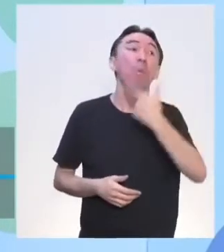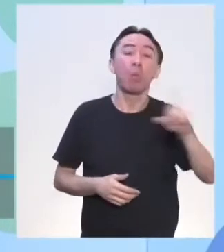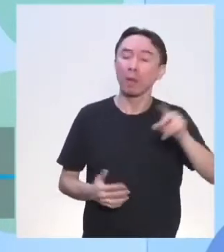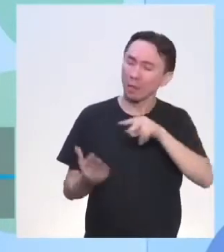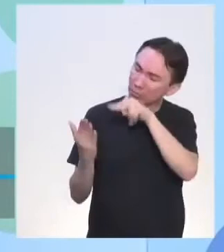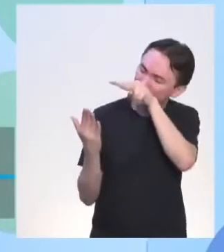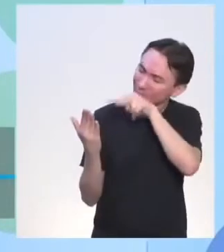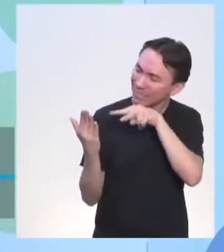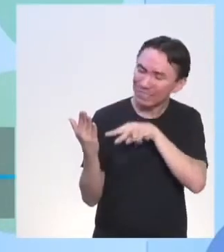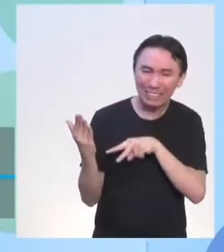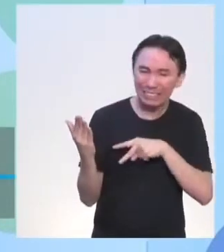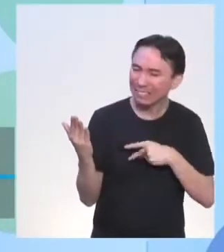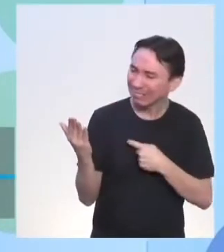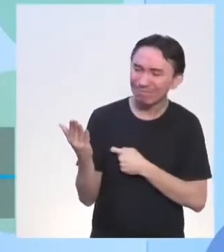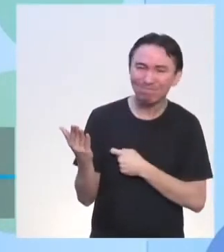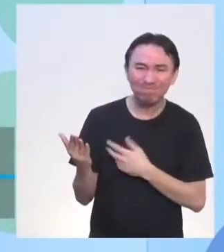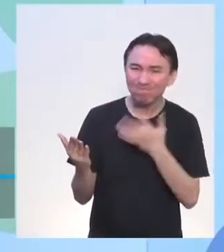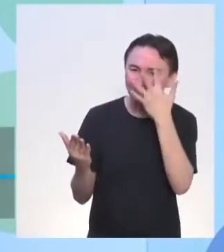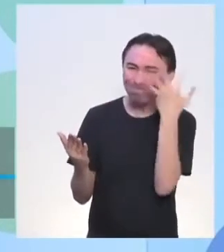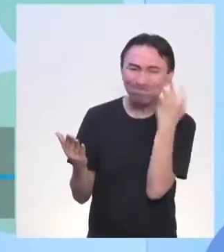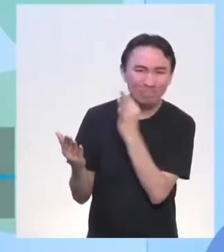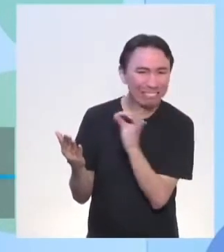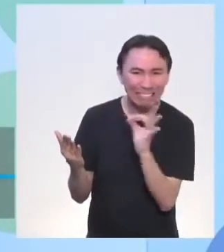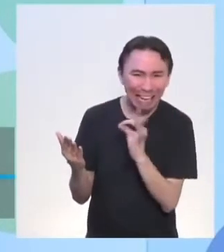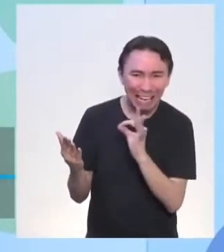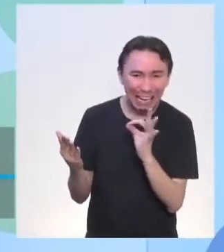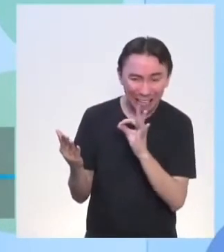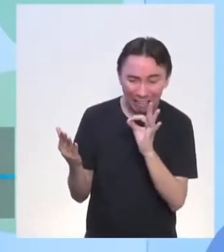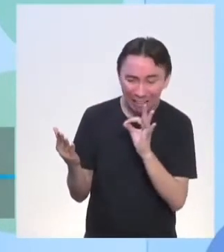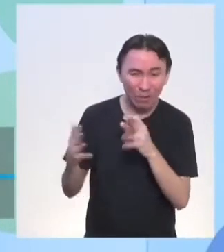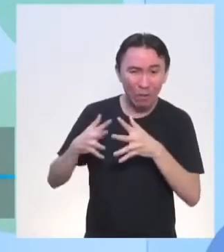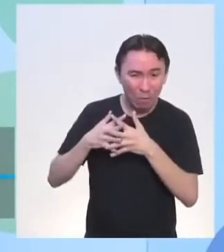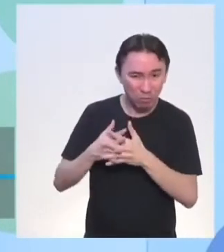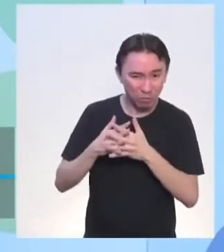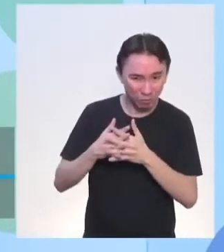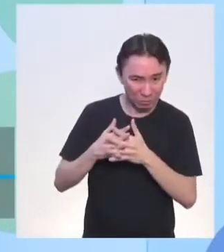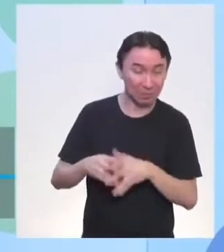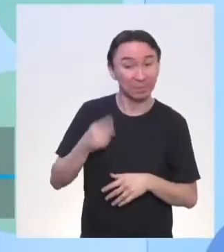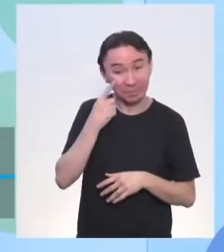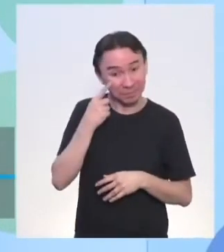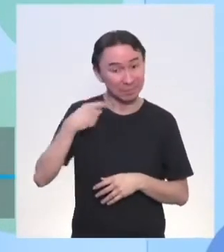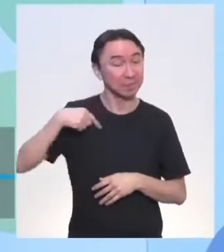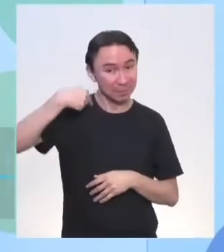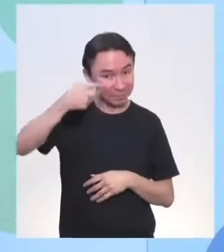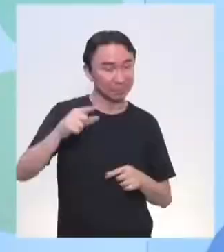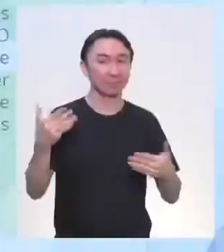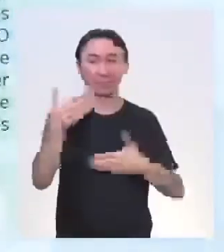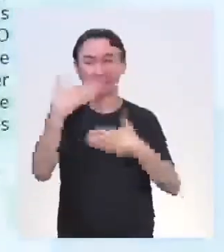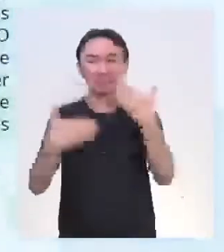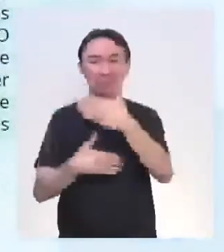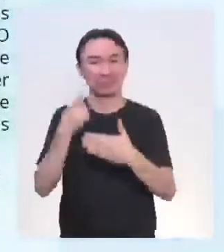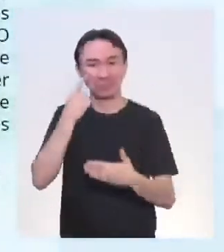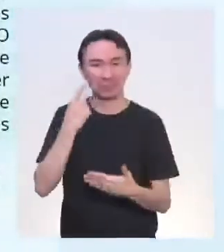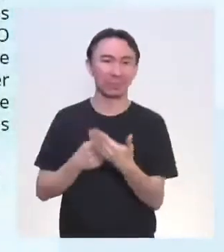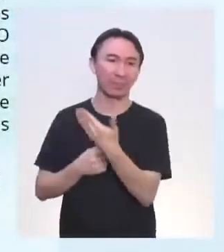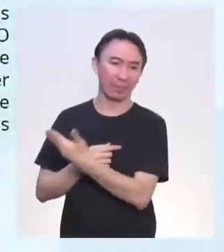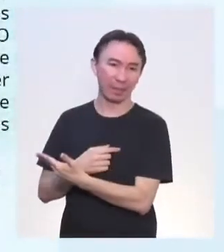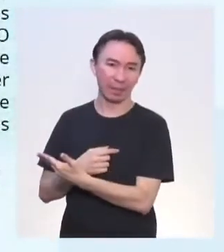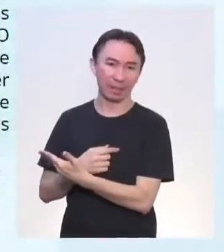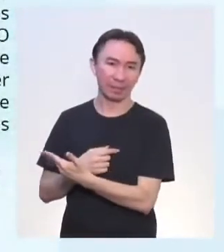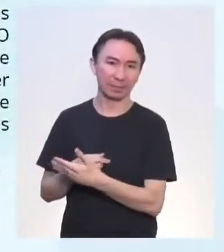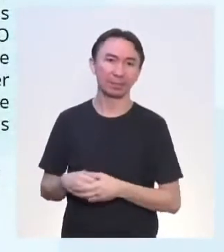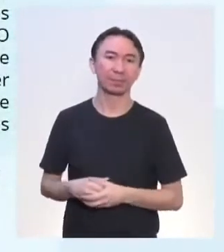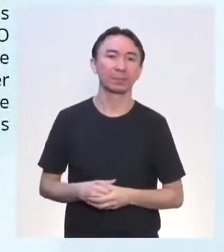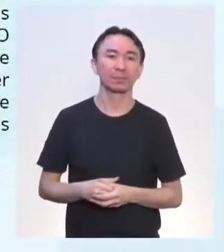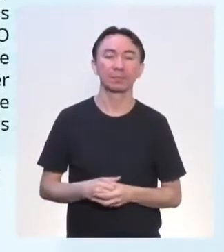absorver ali o conteúdo e o assunto que o autor quis passar, né? Já é a próxima tela, o exemplo 1 de resumo. Então, o que a gente vai